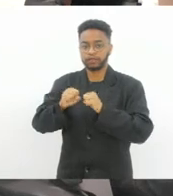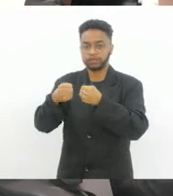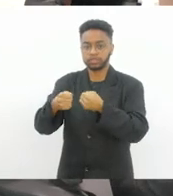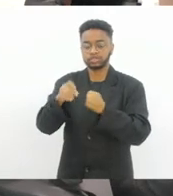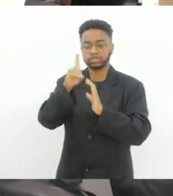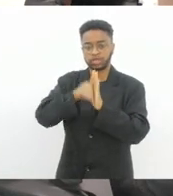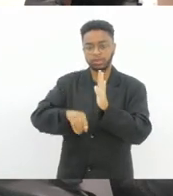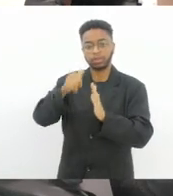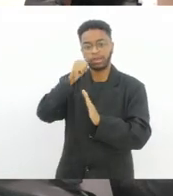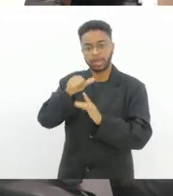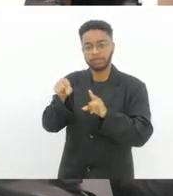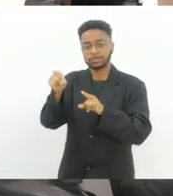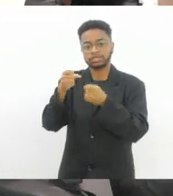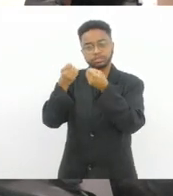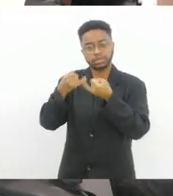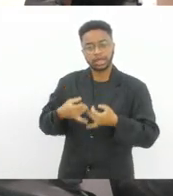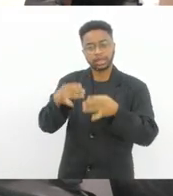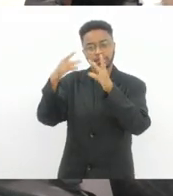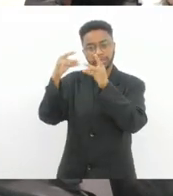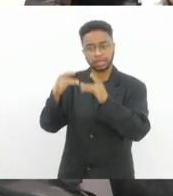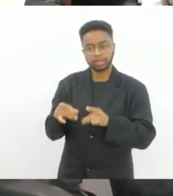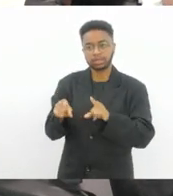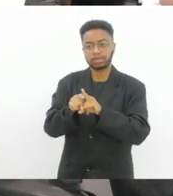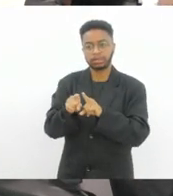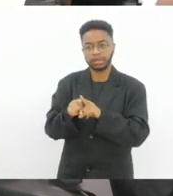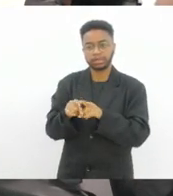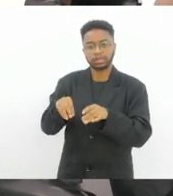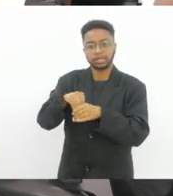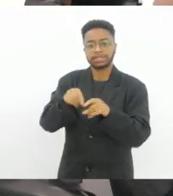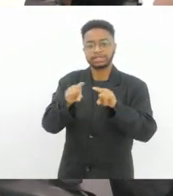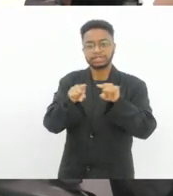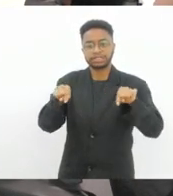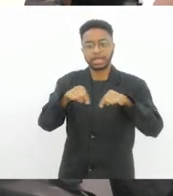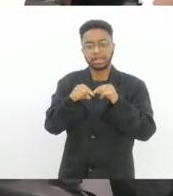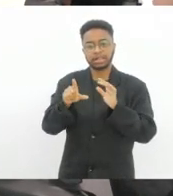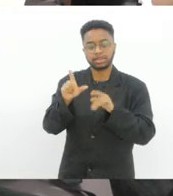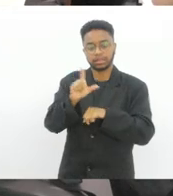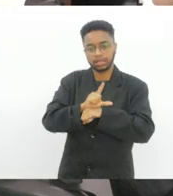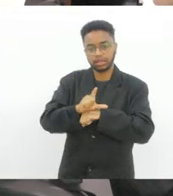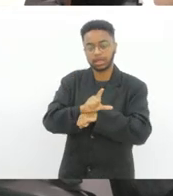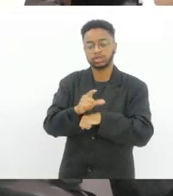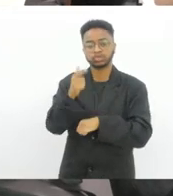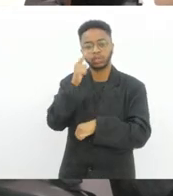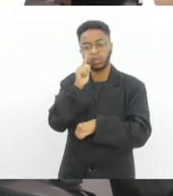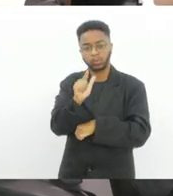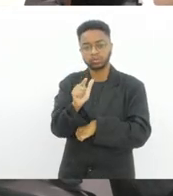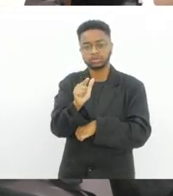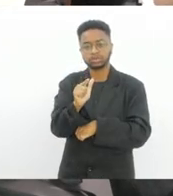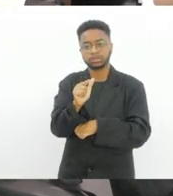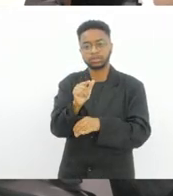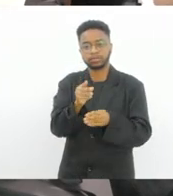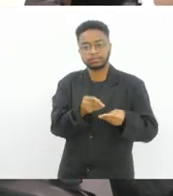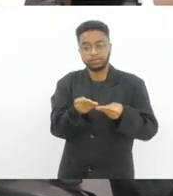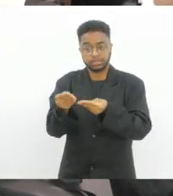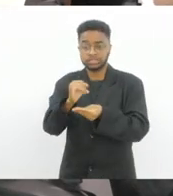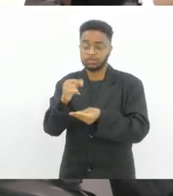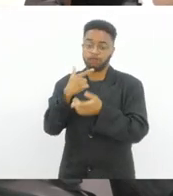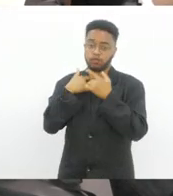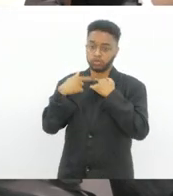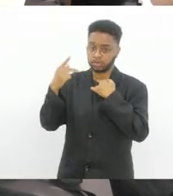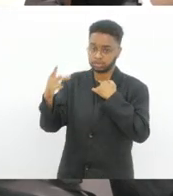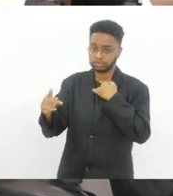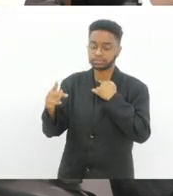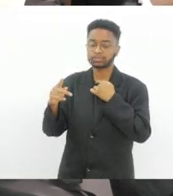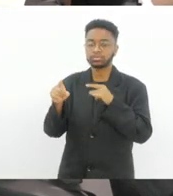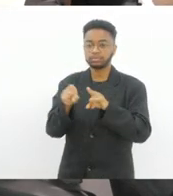mais detalhes, até para que a gente possa, lá na Sala Lilás também, encaminhá-la, se assim a senhora desejar,